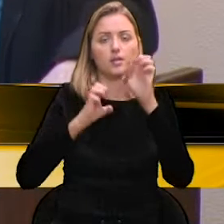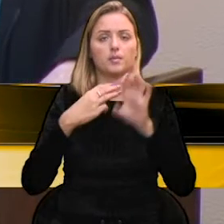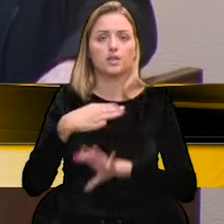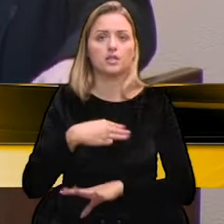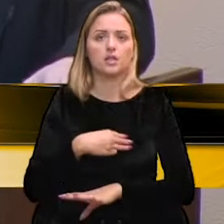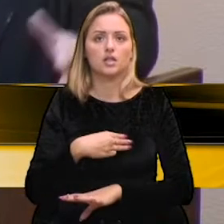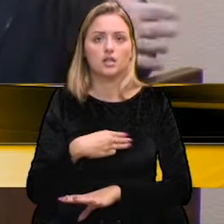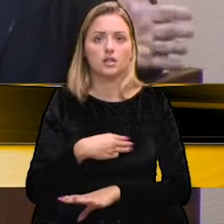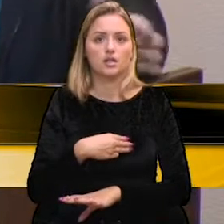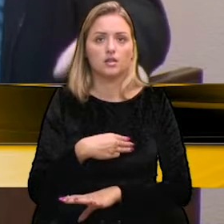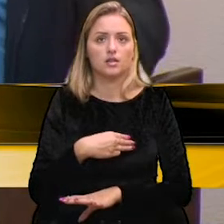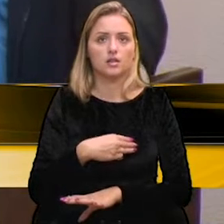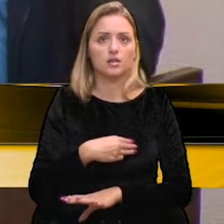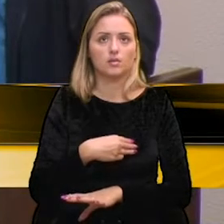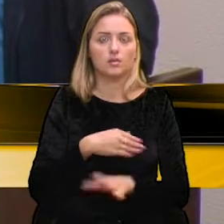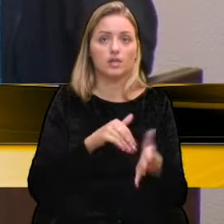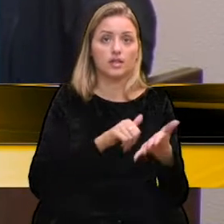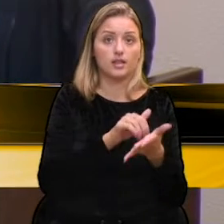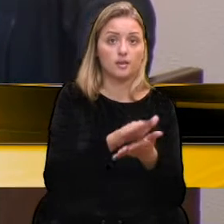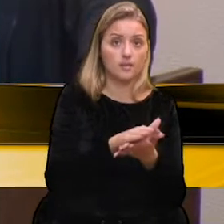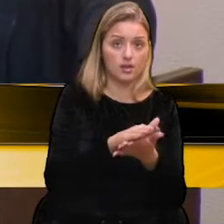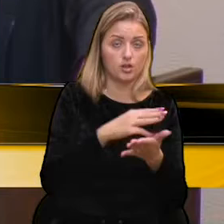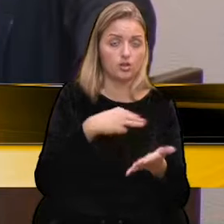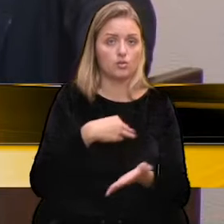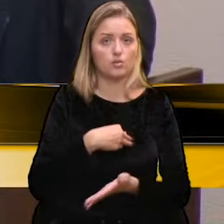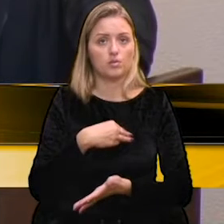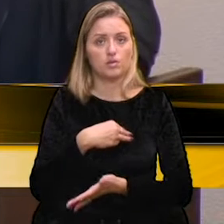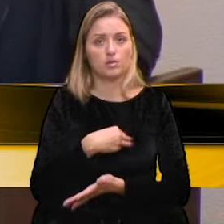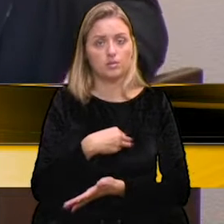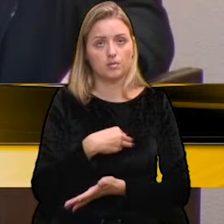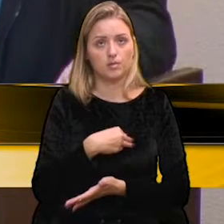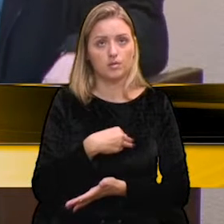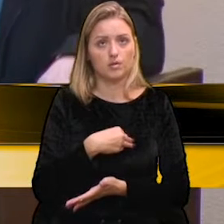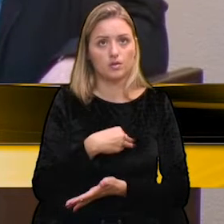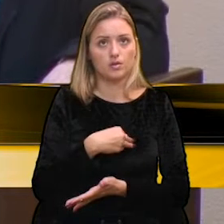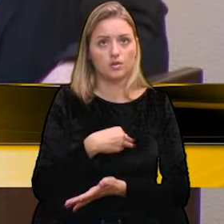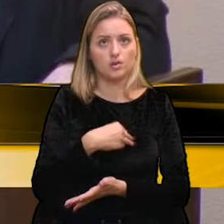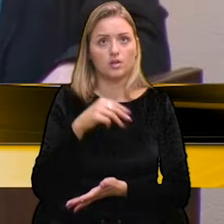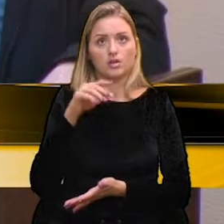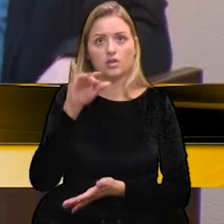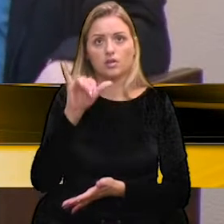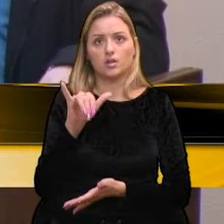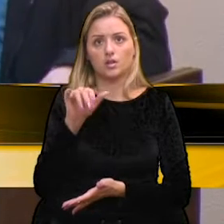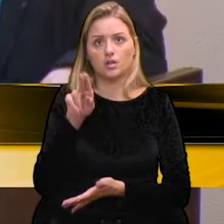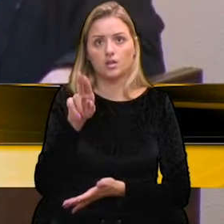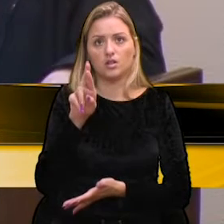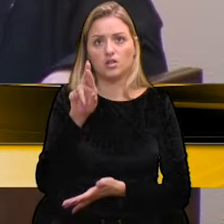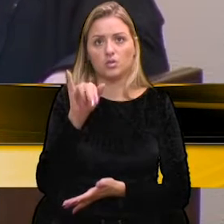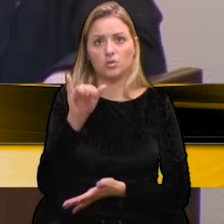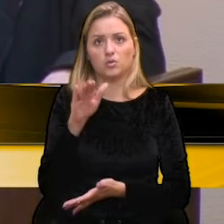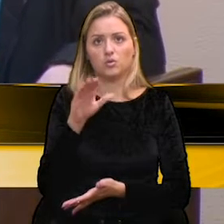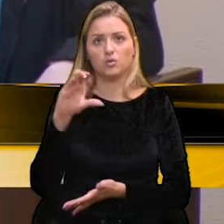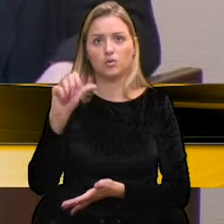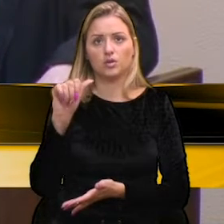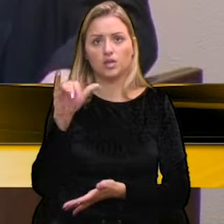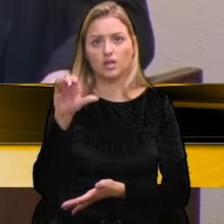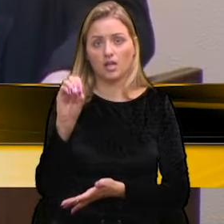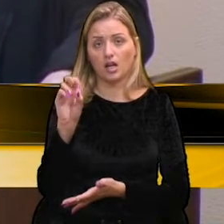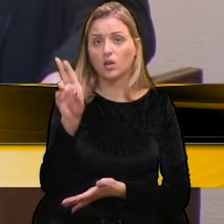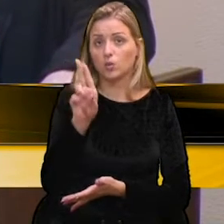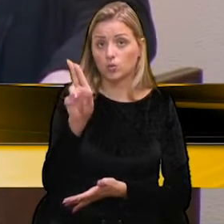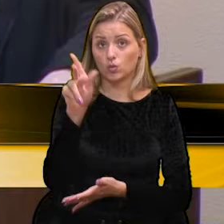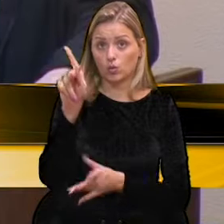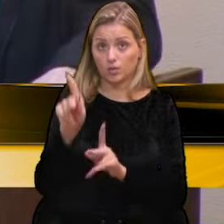Polo tinha sido despedido da Marco Polo, Yuri Gaio, se não me engano o nome do sujeito,